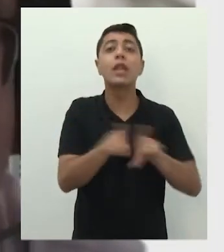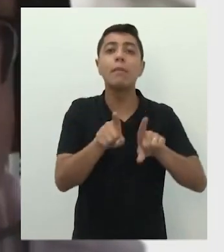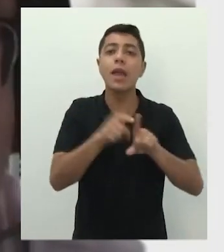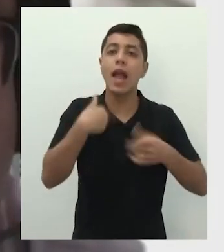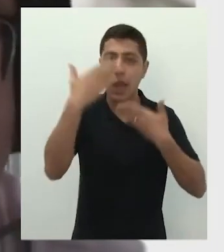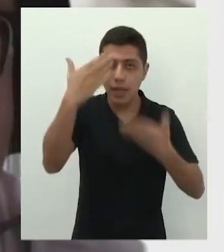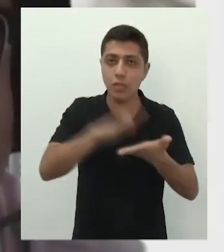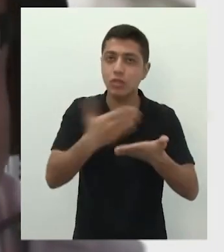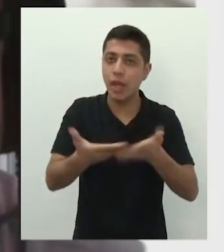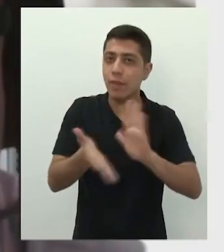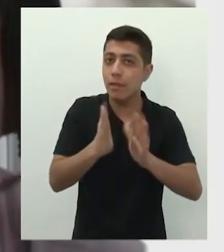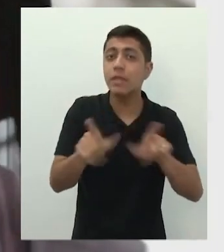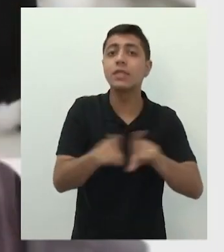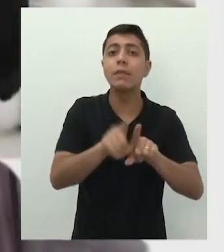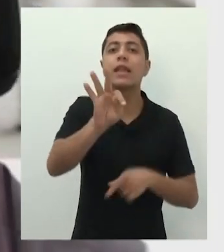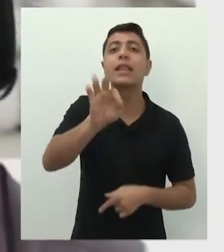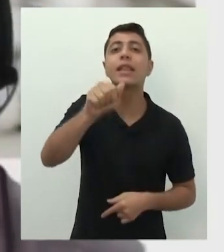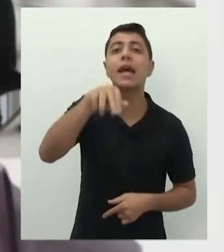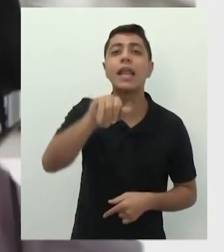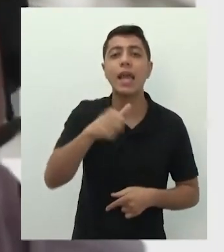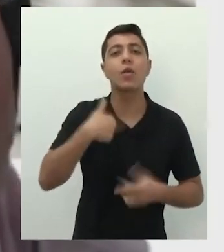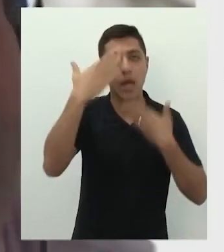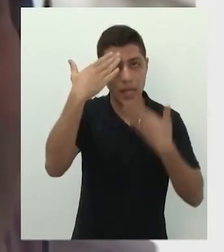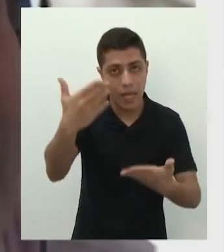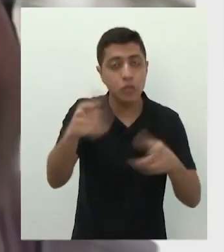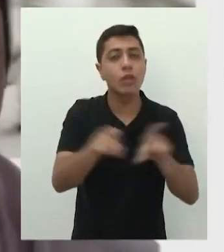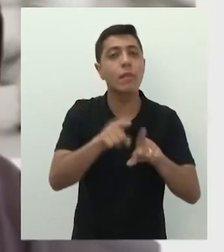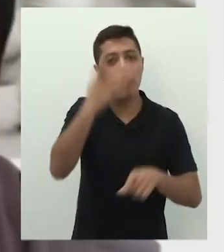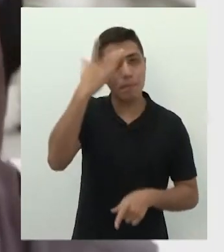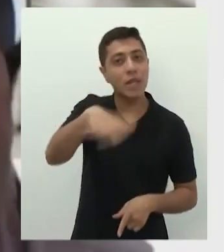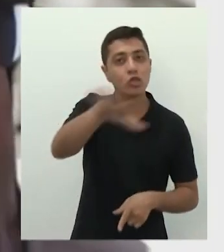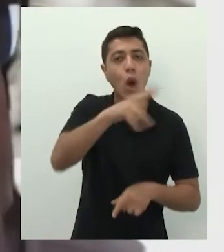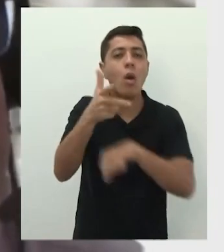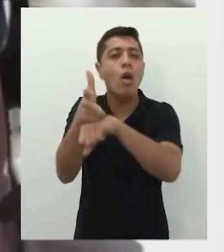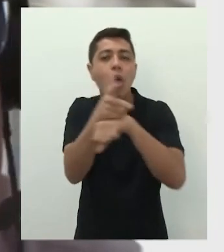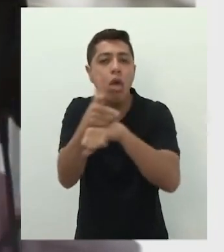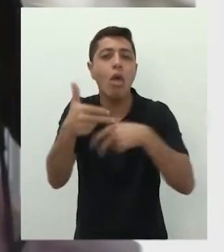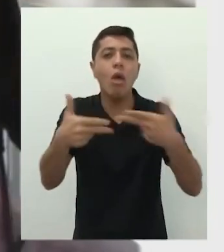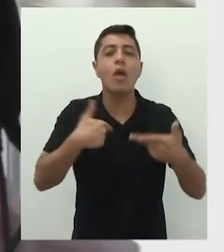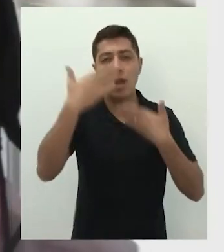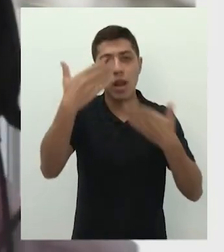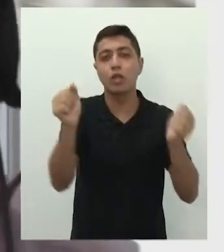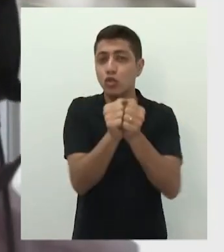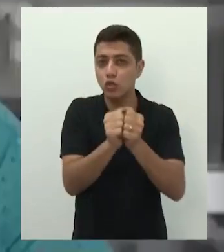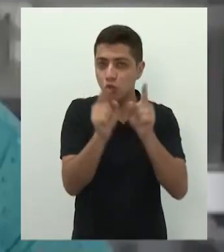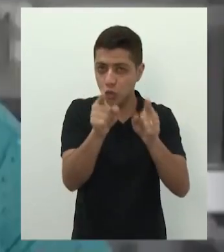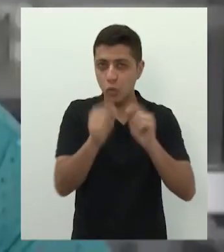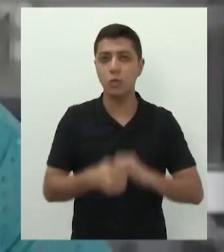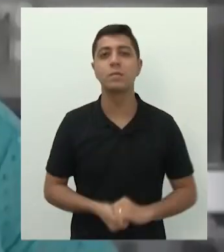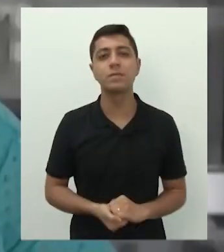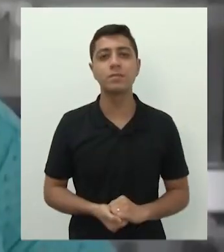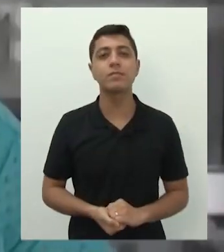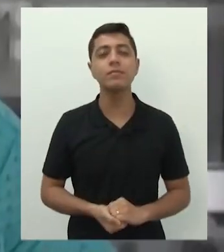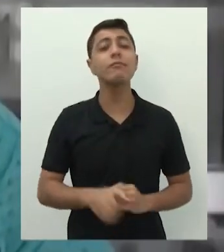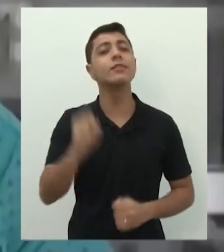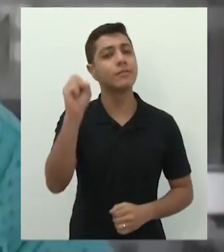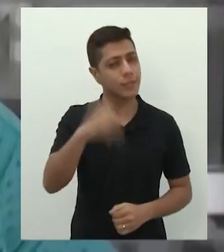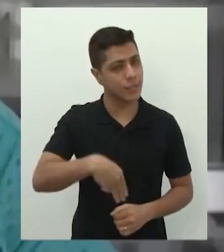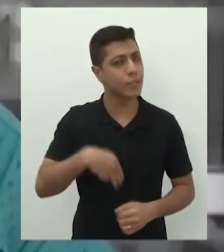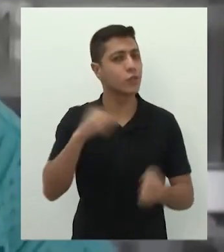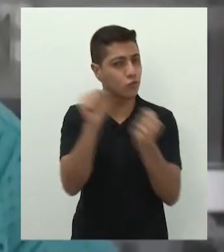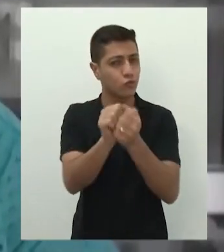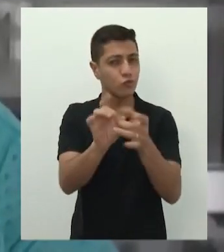pouco menos de 300 médicos de adolescentes, ou seja, olha a diferença e como o adolescente fica um pouco de lado na área